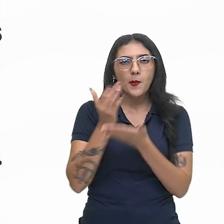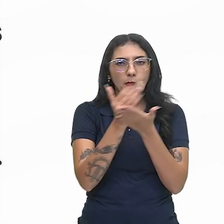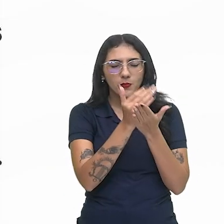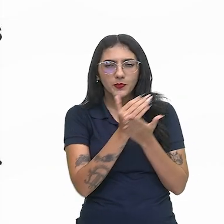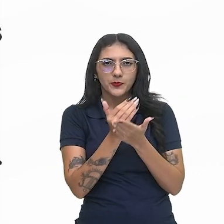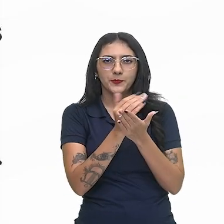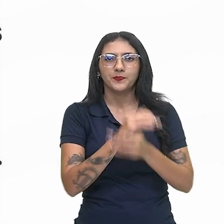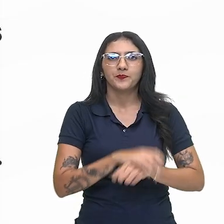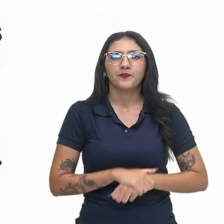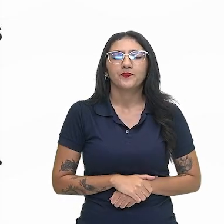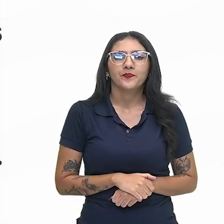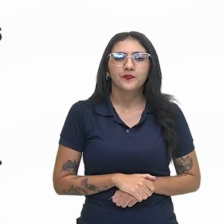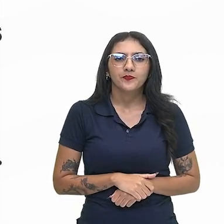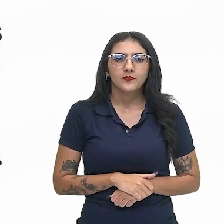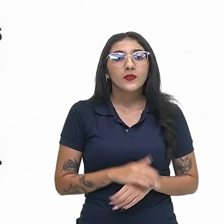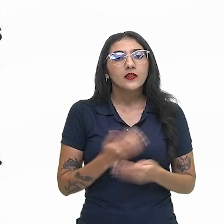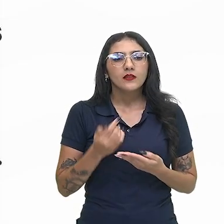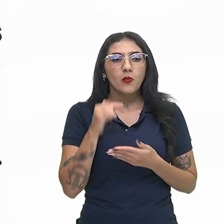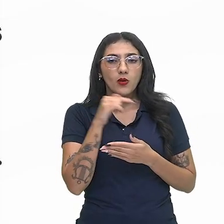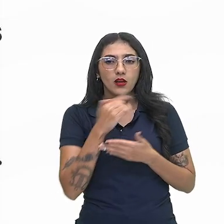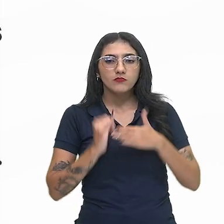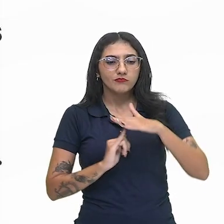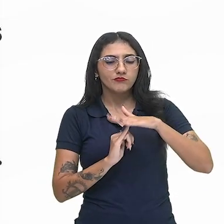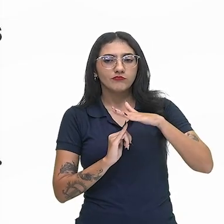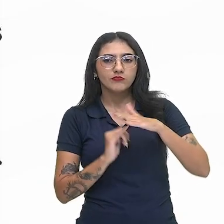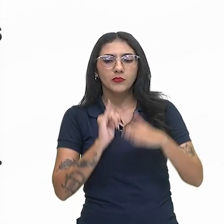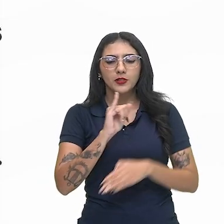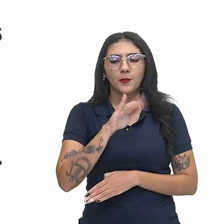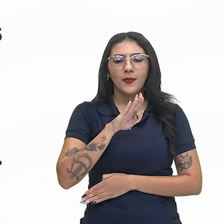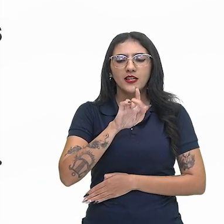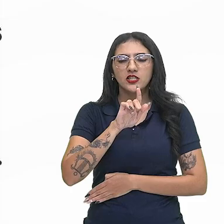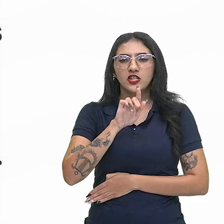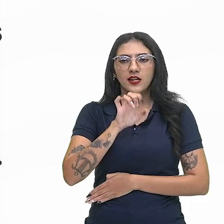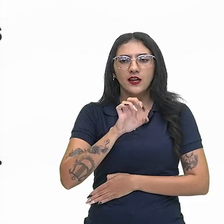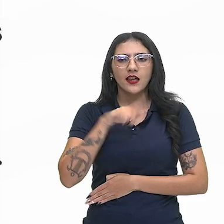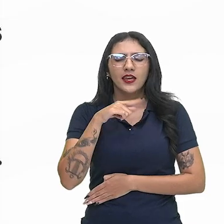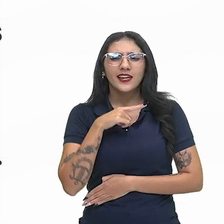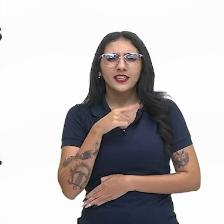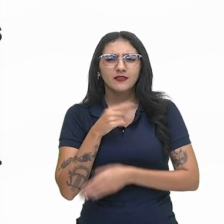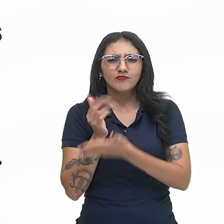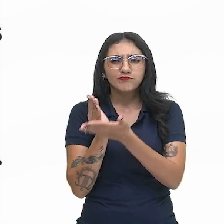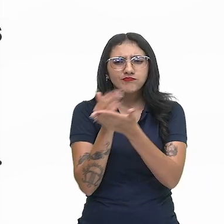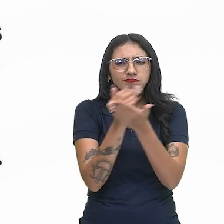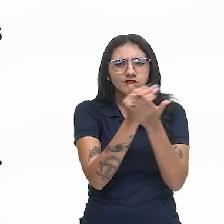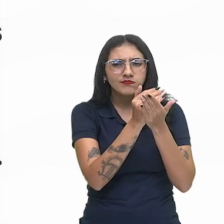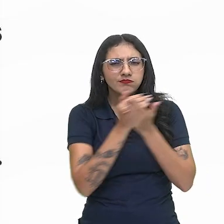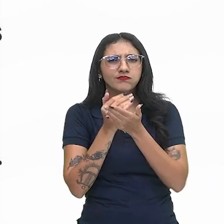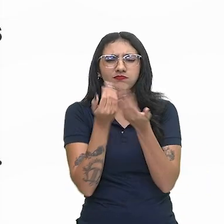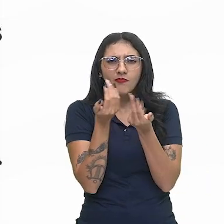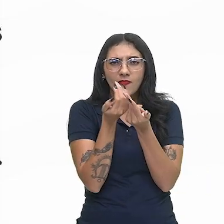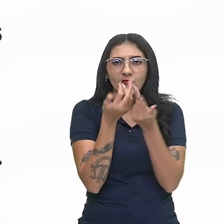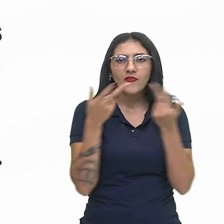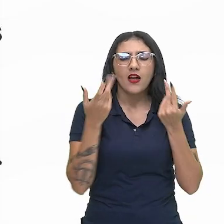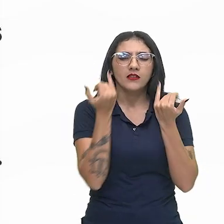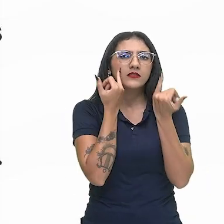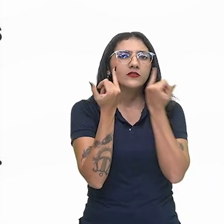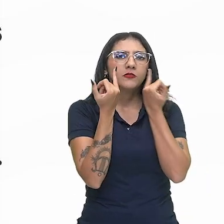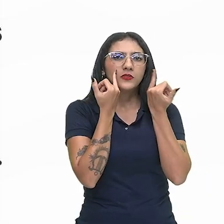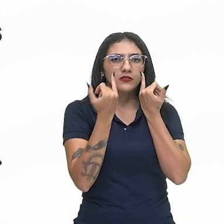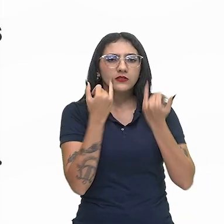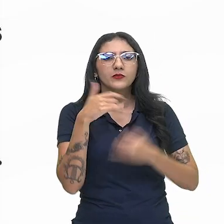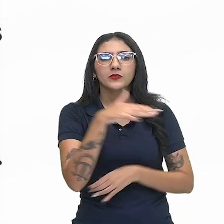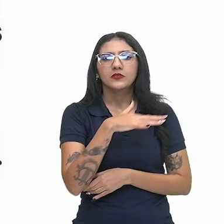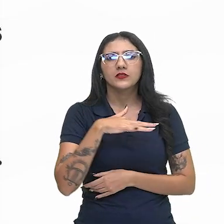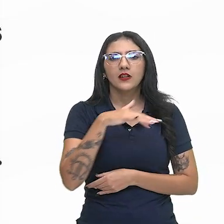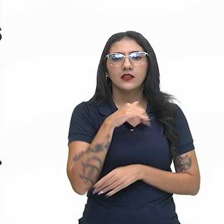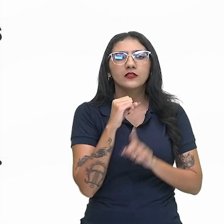Estatística. Esse é o instituto que conta a população, que traz aí vários dados sociais